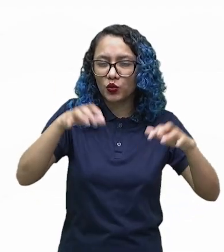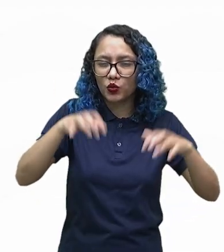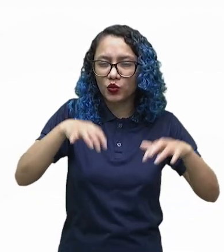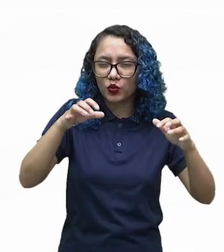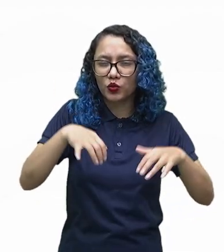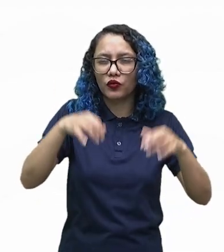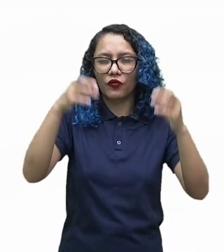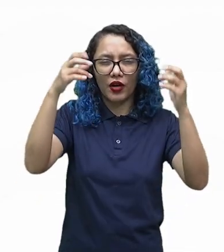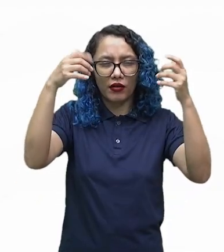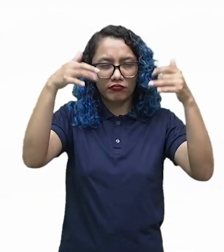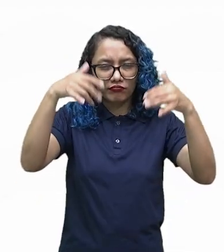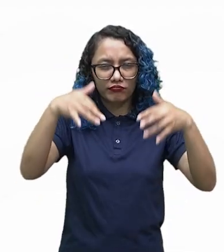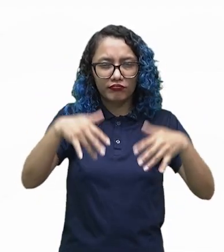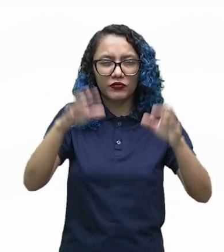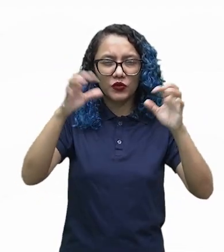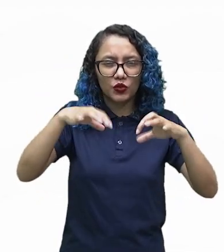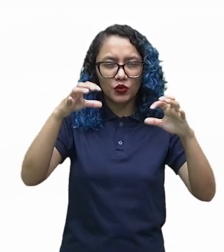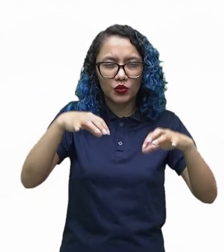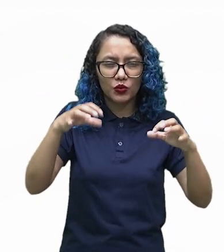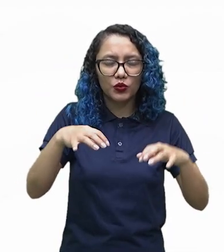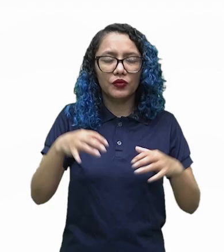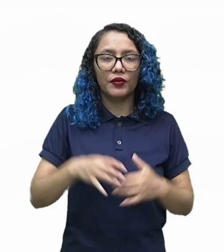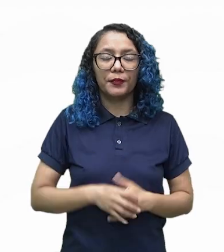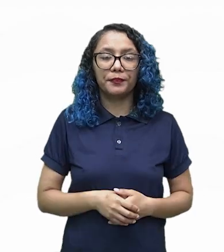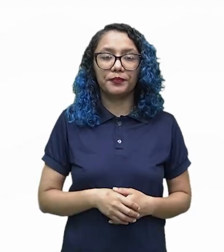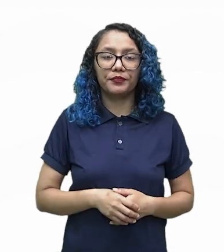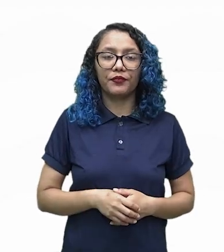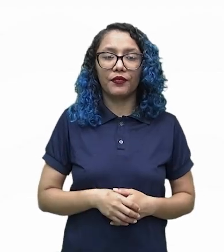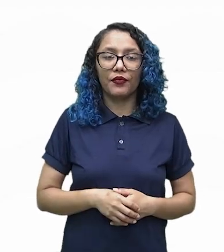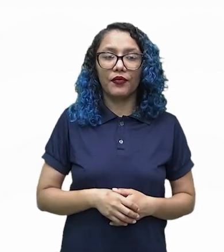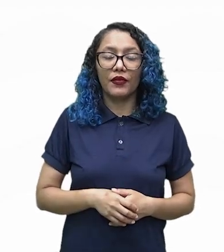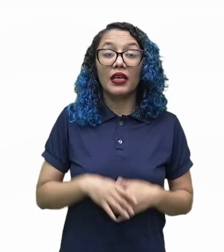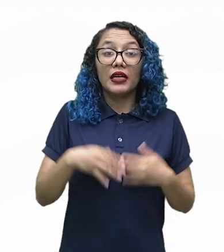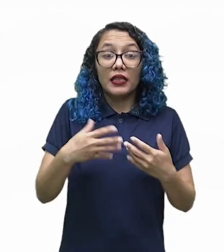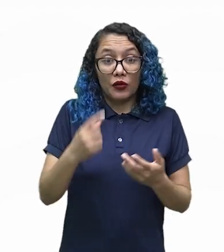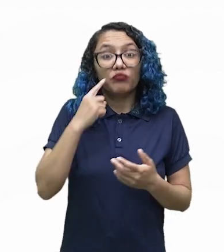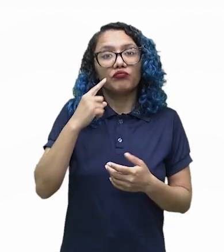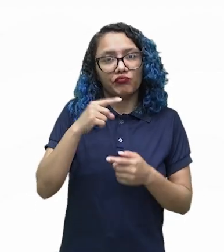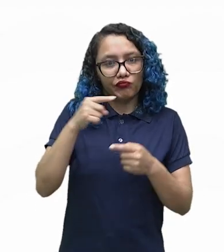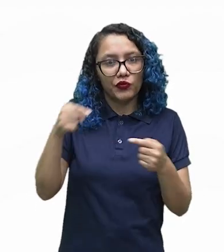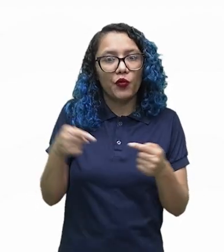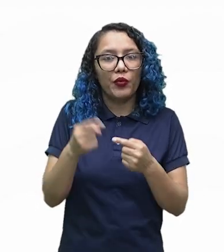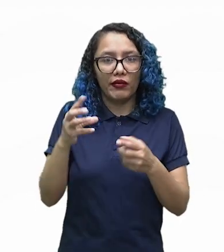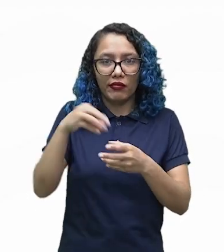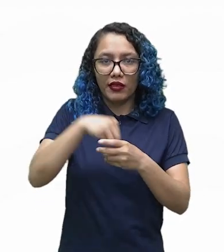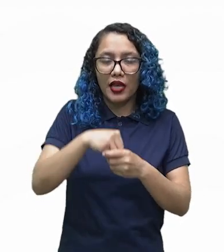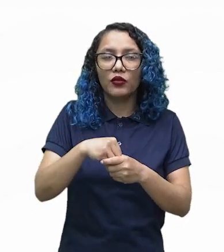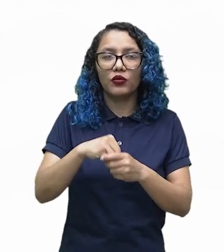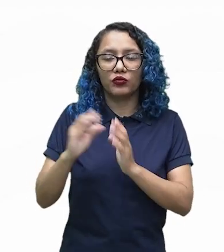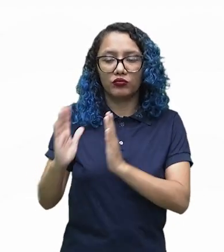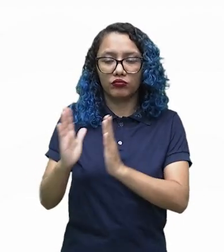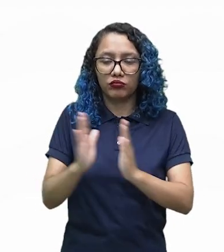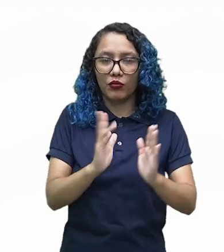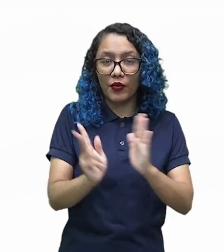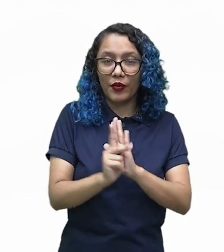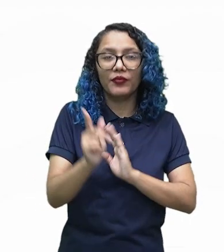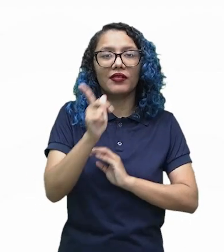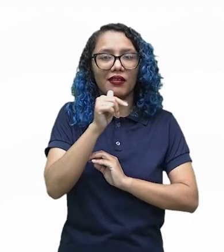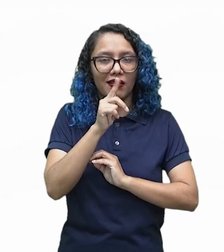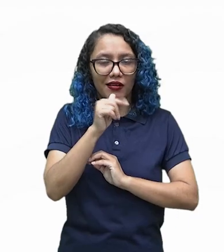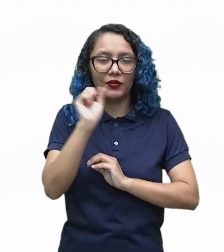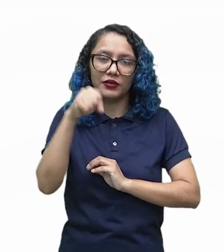da precipitação, tá? Que se dá dentro do ciclo da água, mais